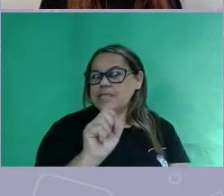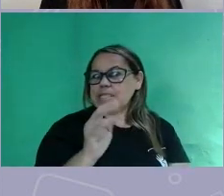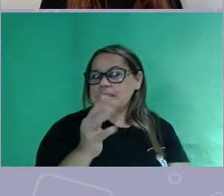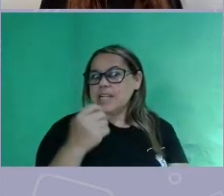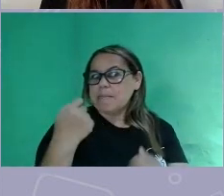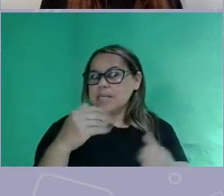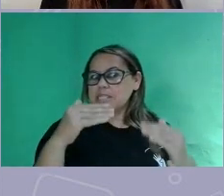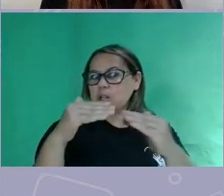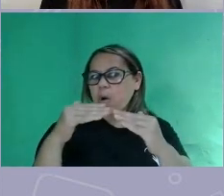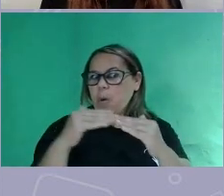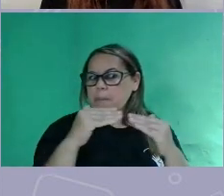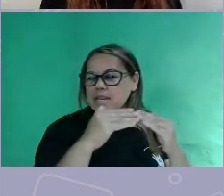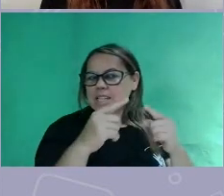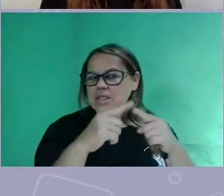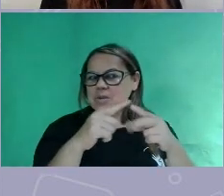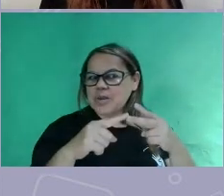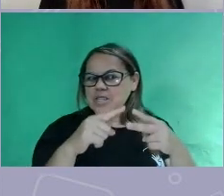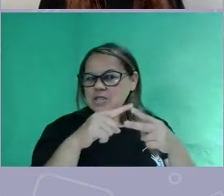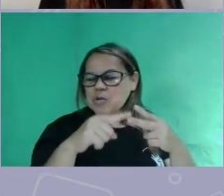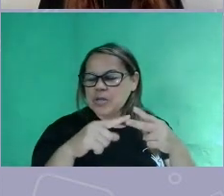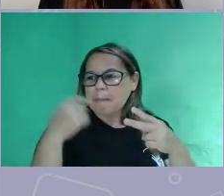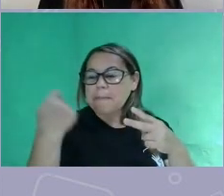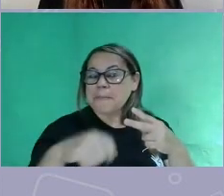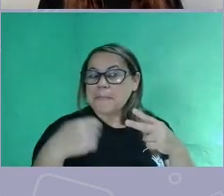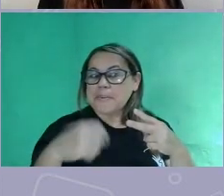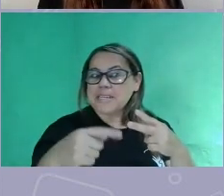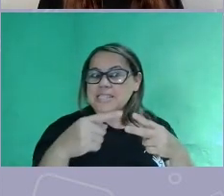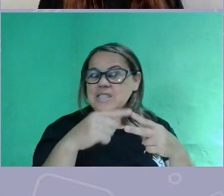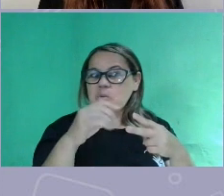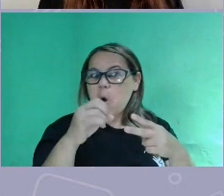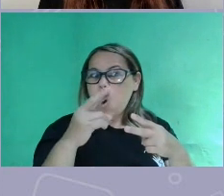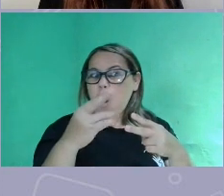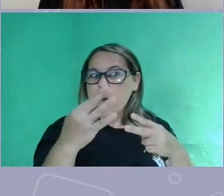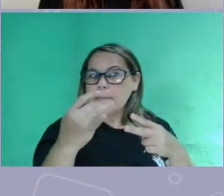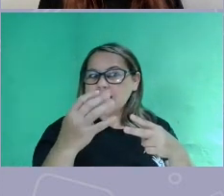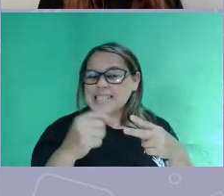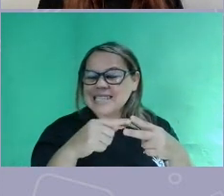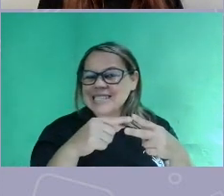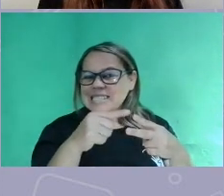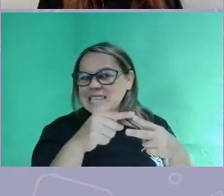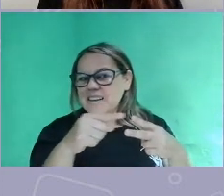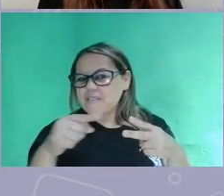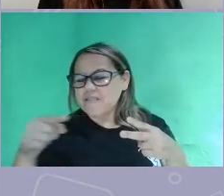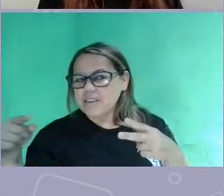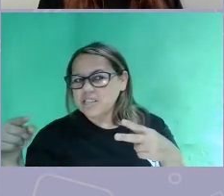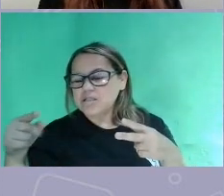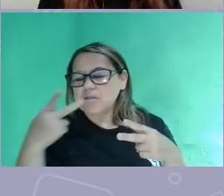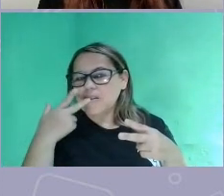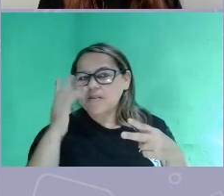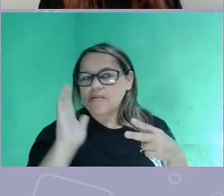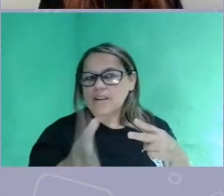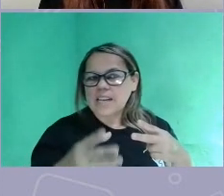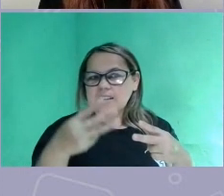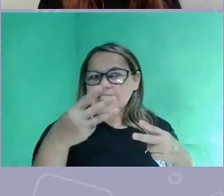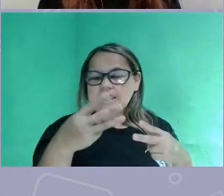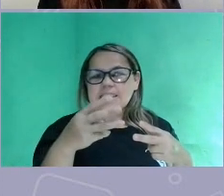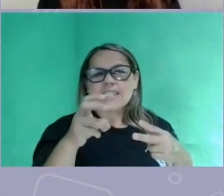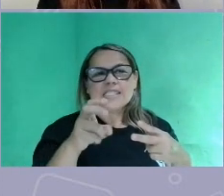combinar as duas coisas ele tem que ter realmente uma órbita nessa faixa como está indicado de 35